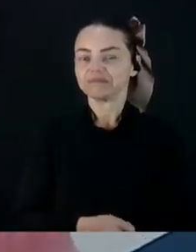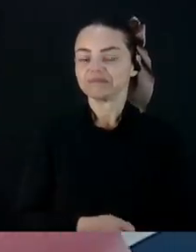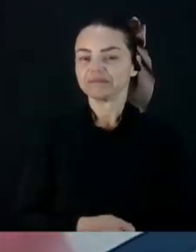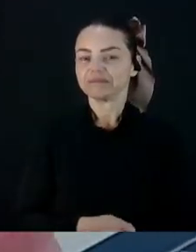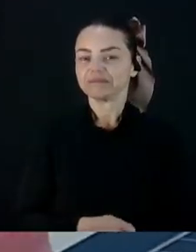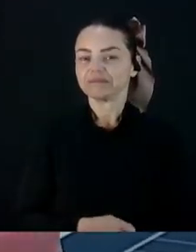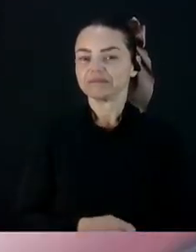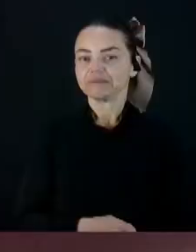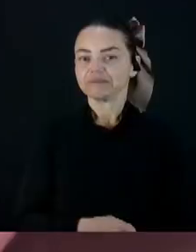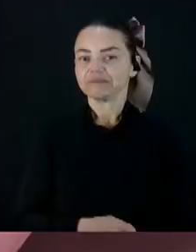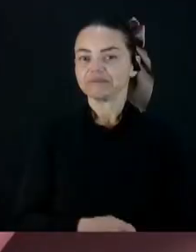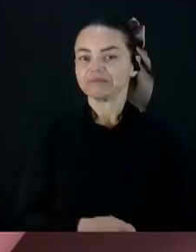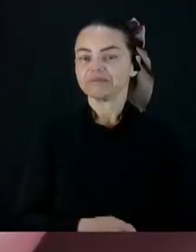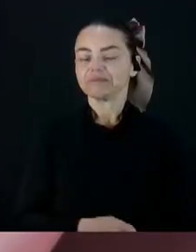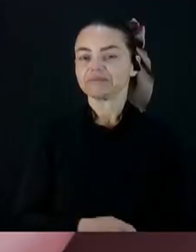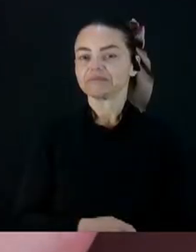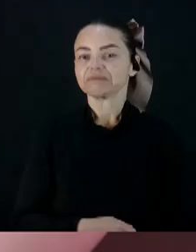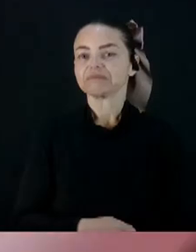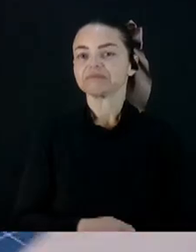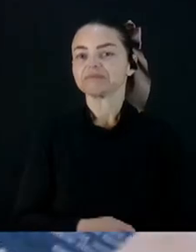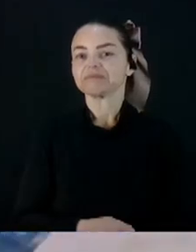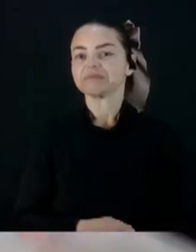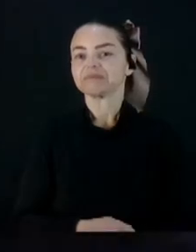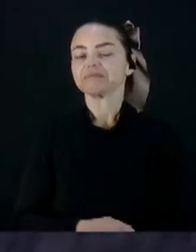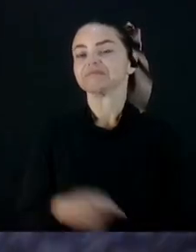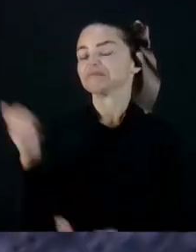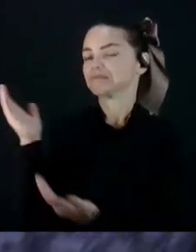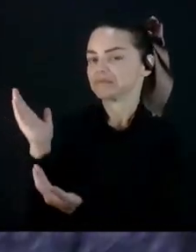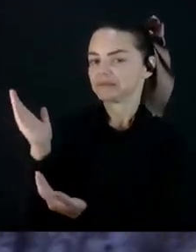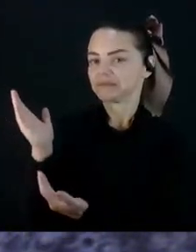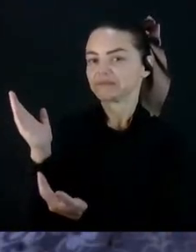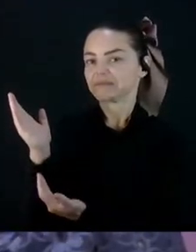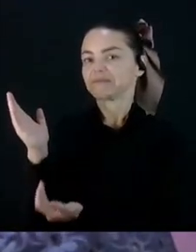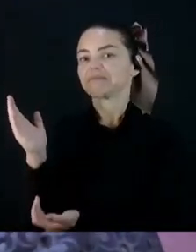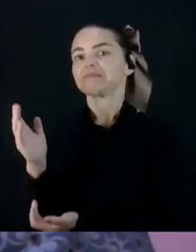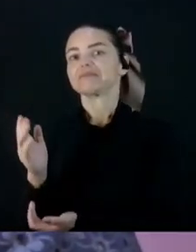Então, retrocesso no início e no final. Né?